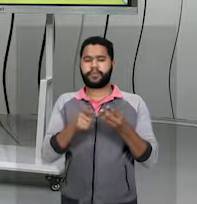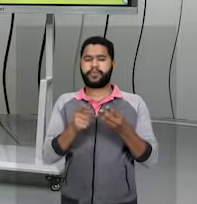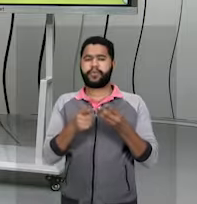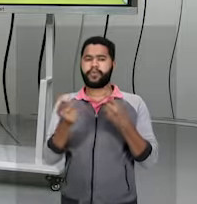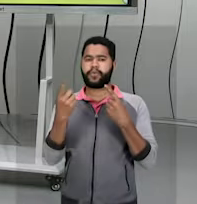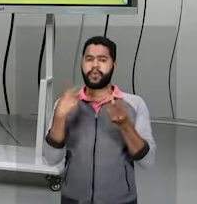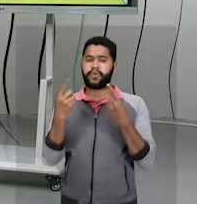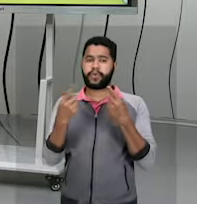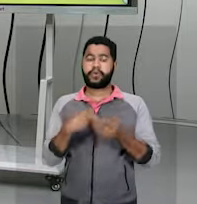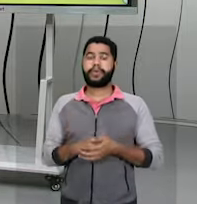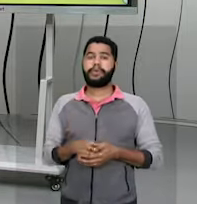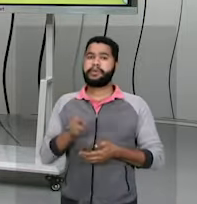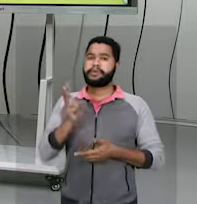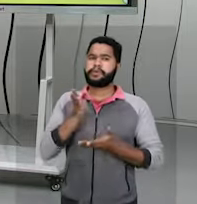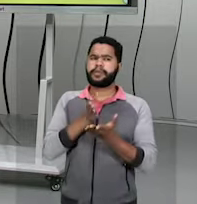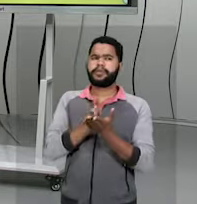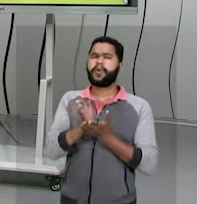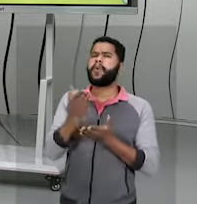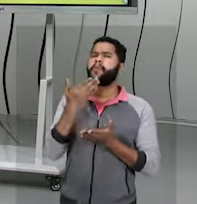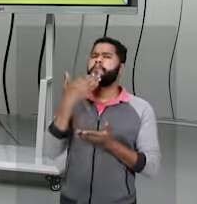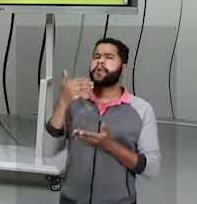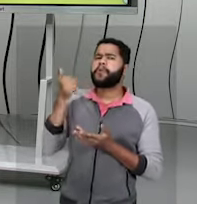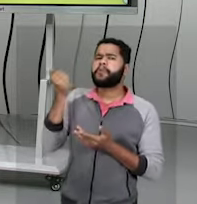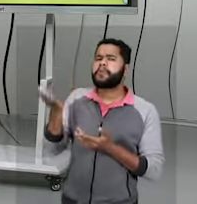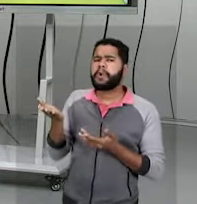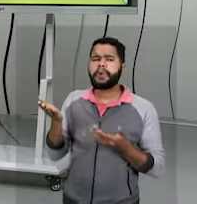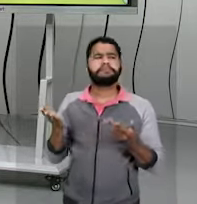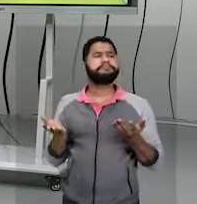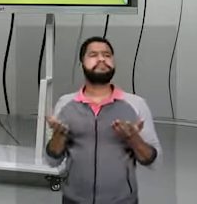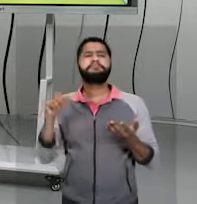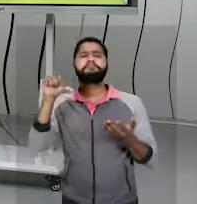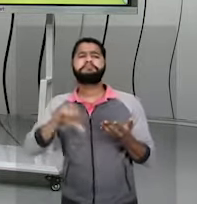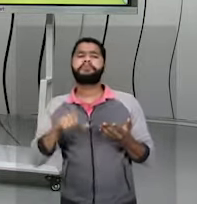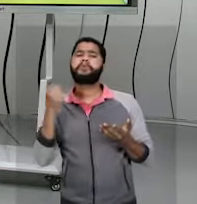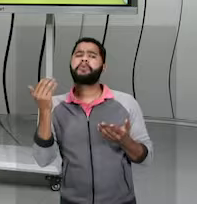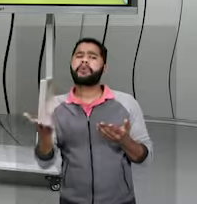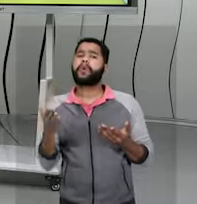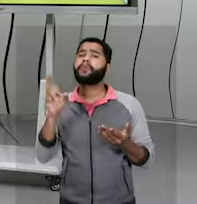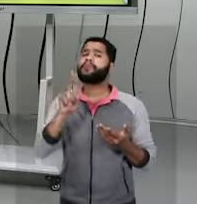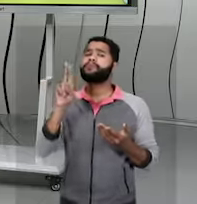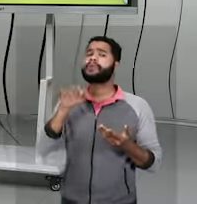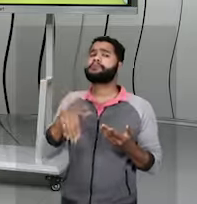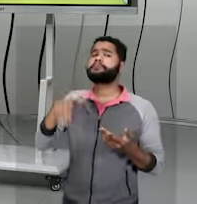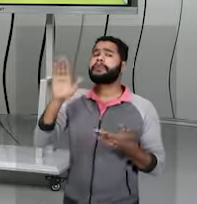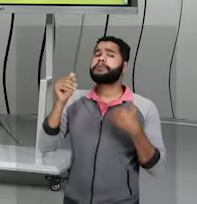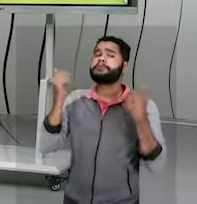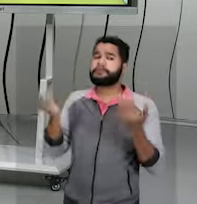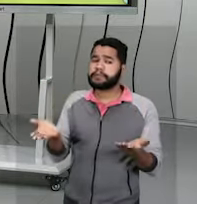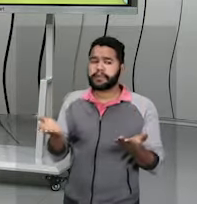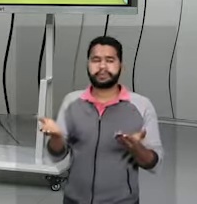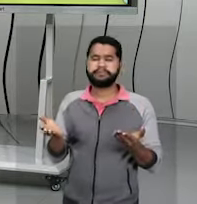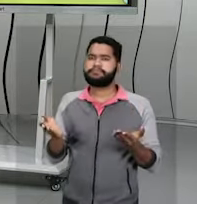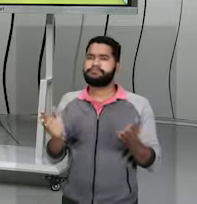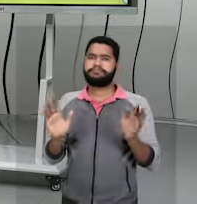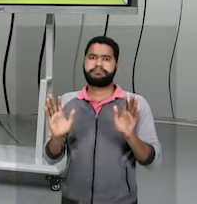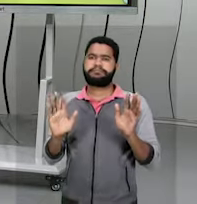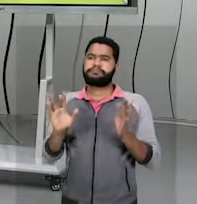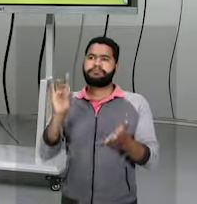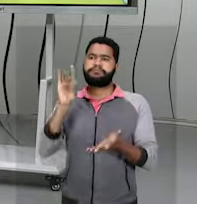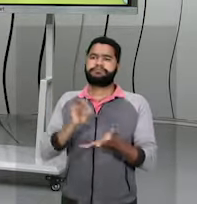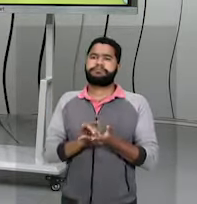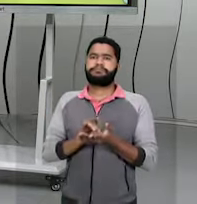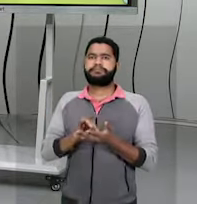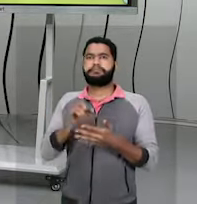aí a gente tem que sempre uma tendência de falar qual que é melhor qual que é pior qual que é mais usado na verdade isso não é muito